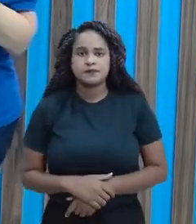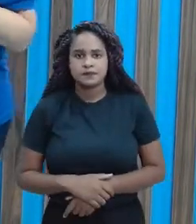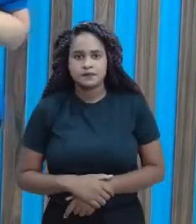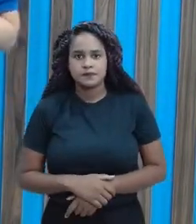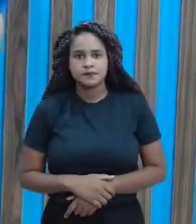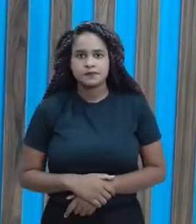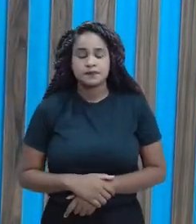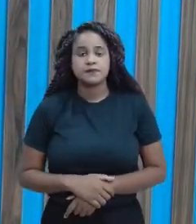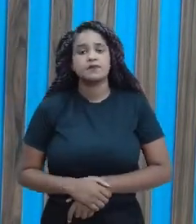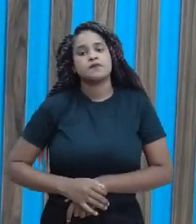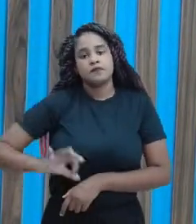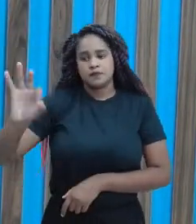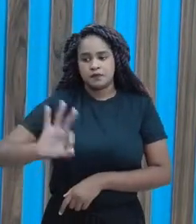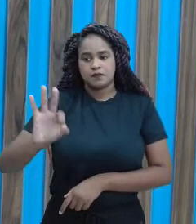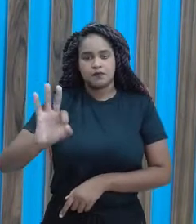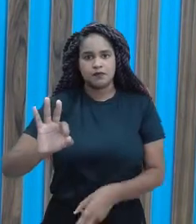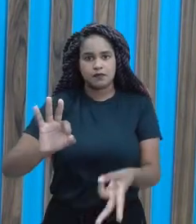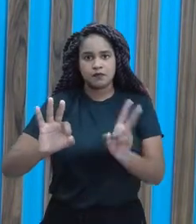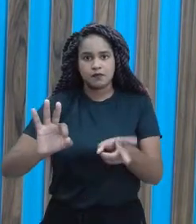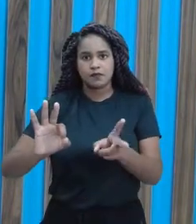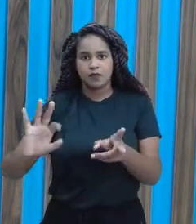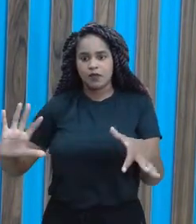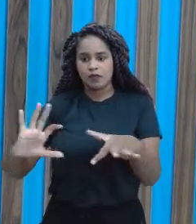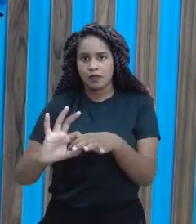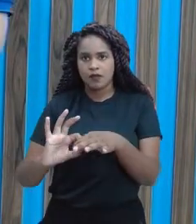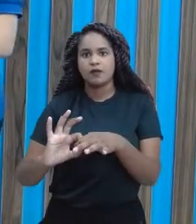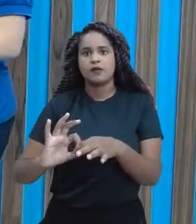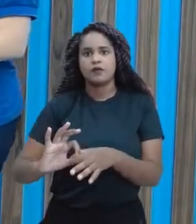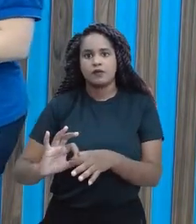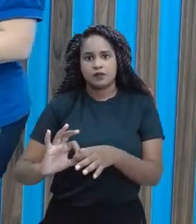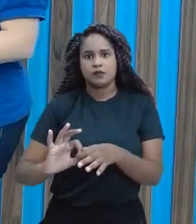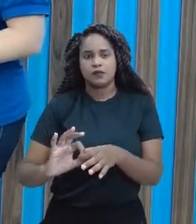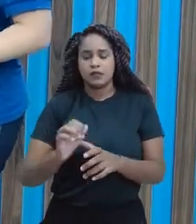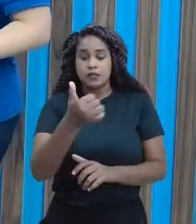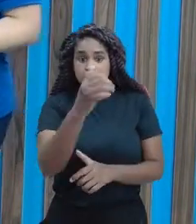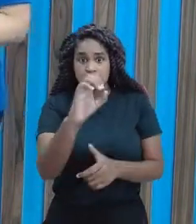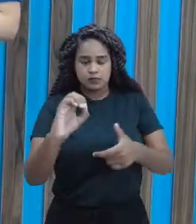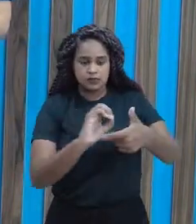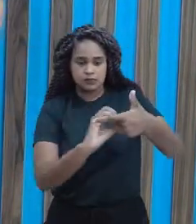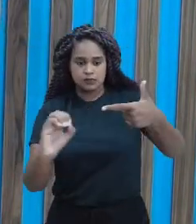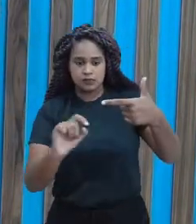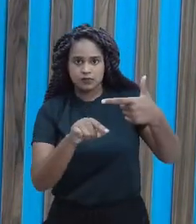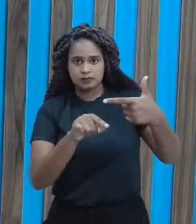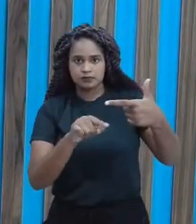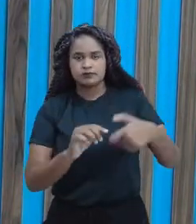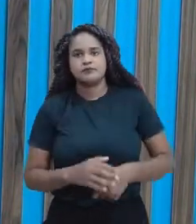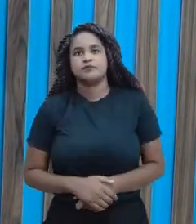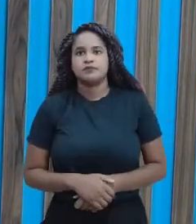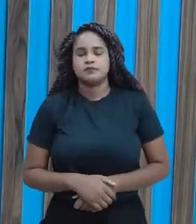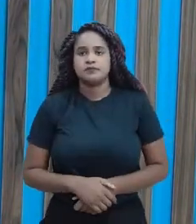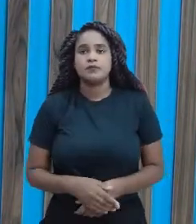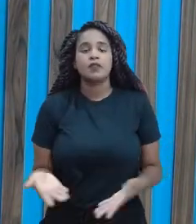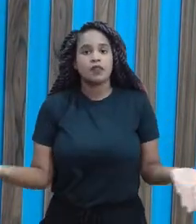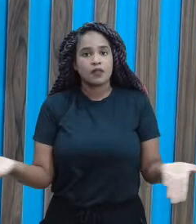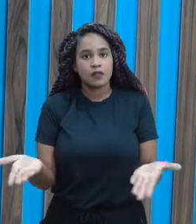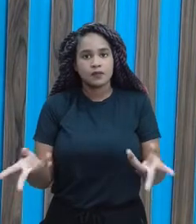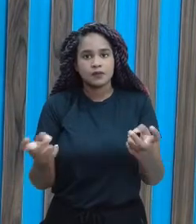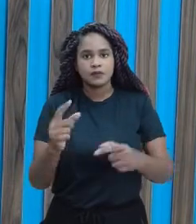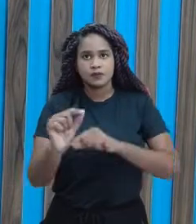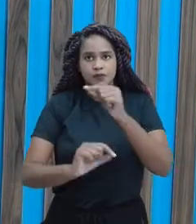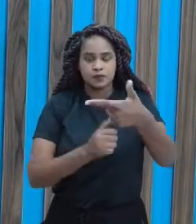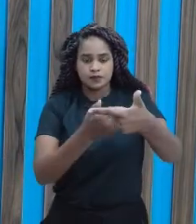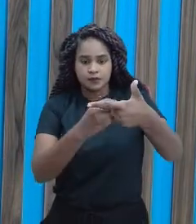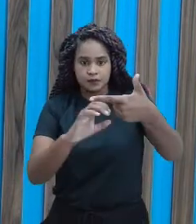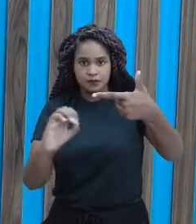ideia da porcentagem, né, continua aí relacionando com a mesma situação de porções de 100, e aí a gente vai observar partes de 100 ou porção de